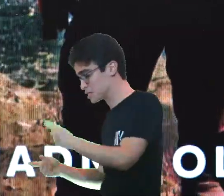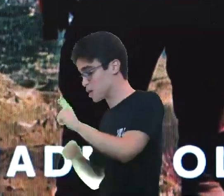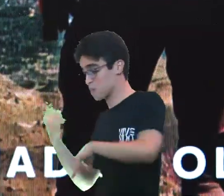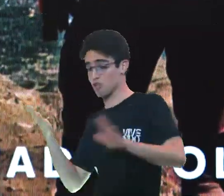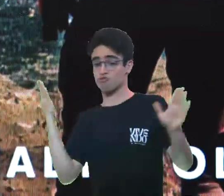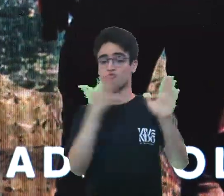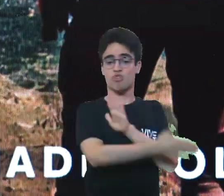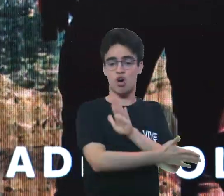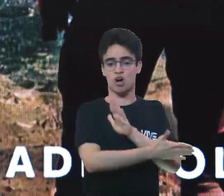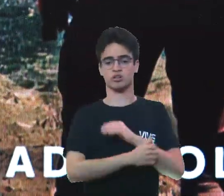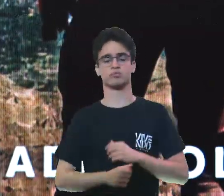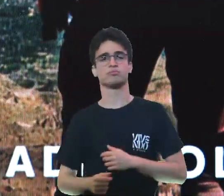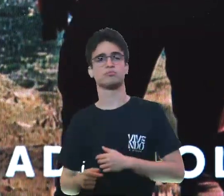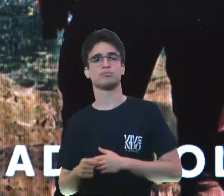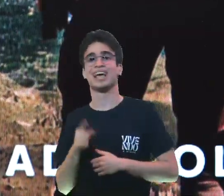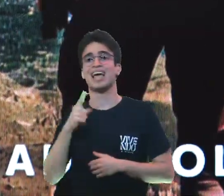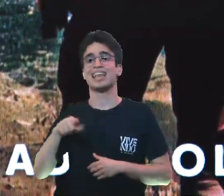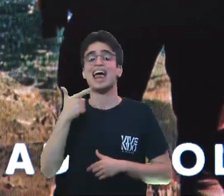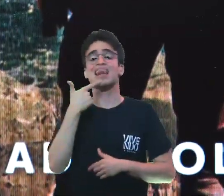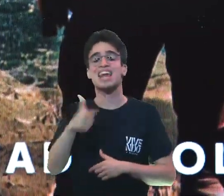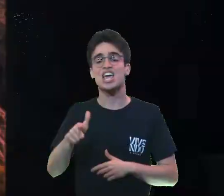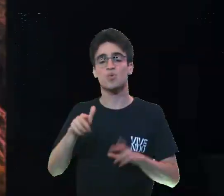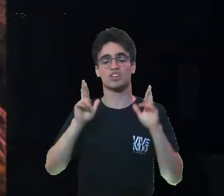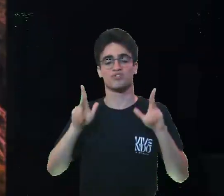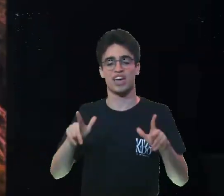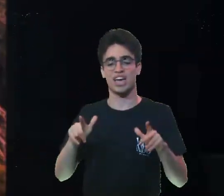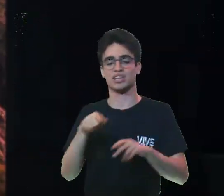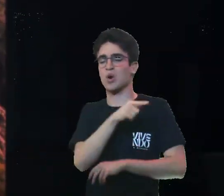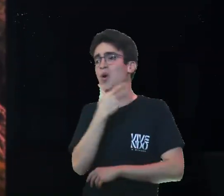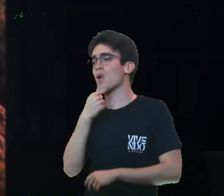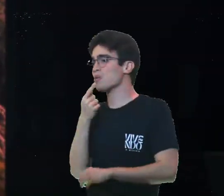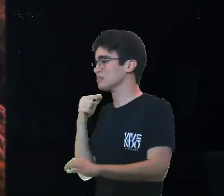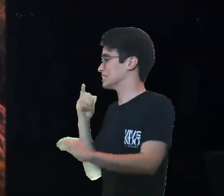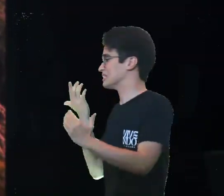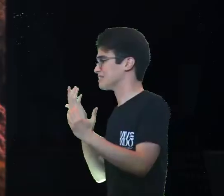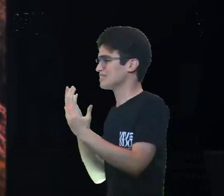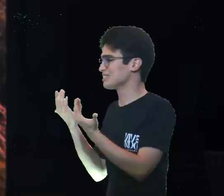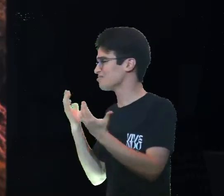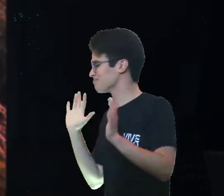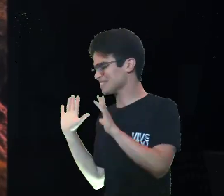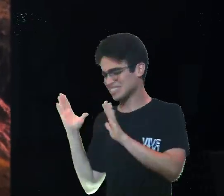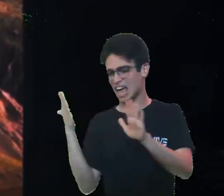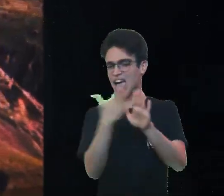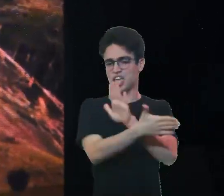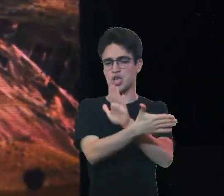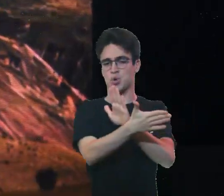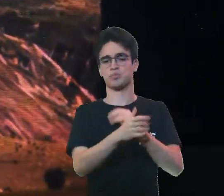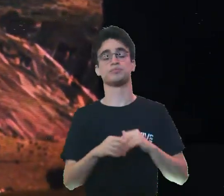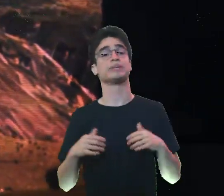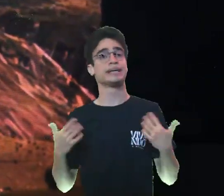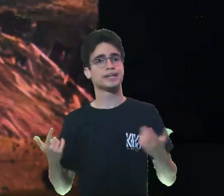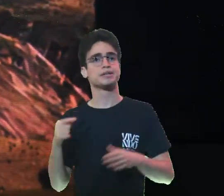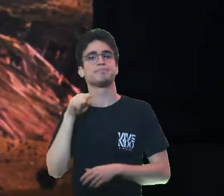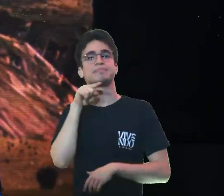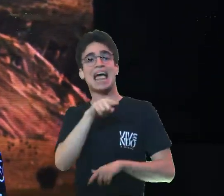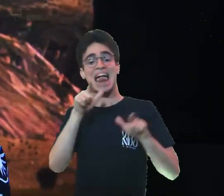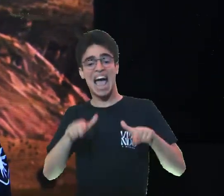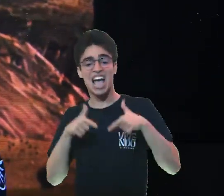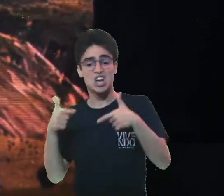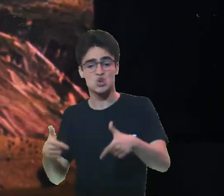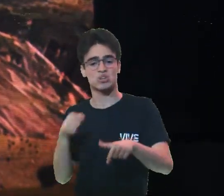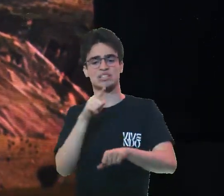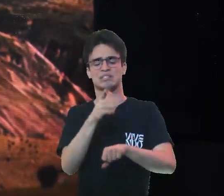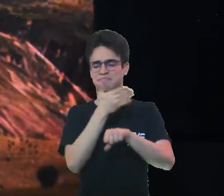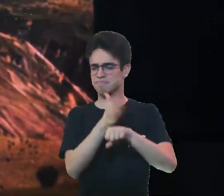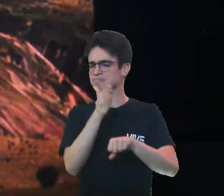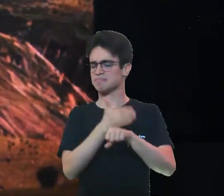correndo. Eles não falavam a mesma língua, ele nem tentou falar nada com ela. Mas aquela atitude prática de